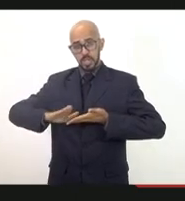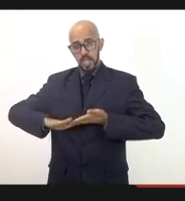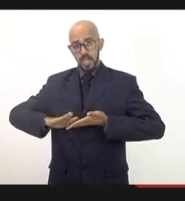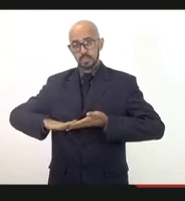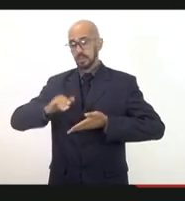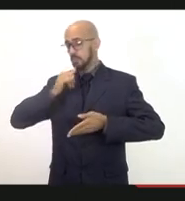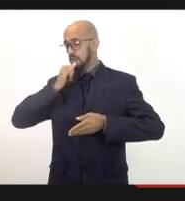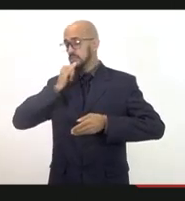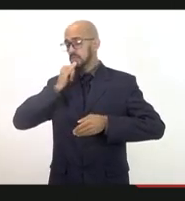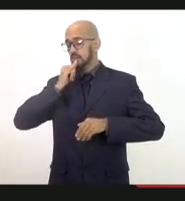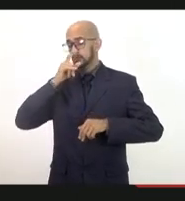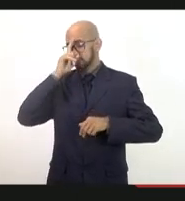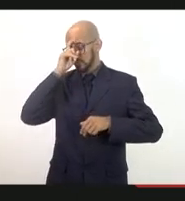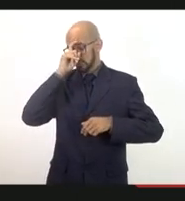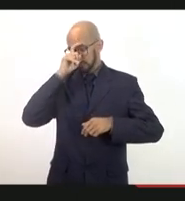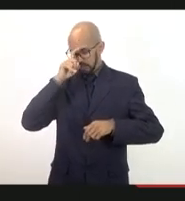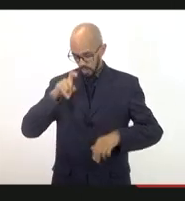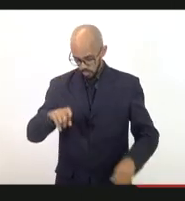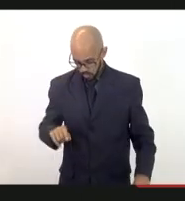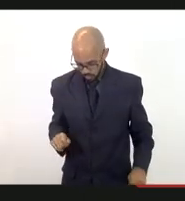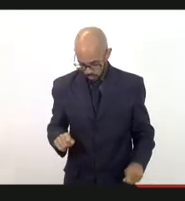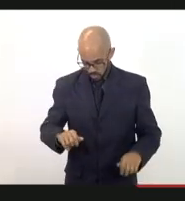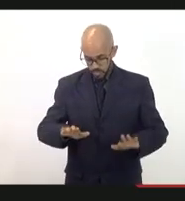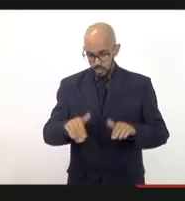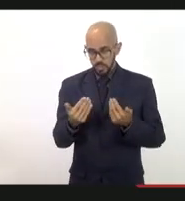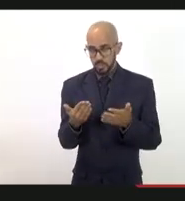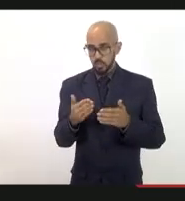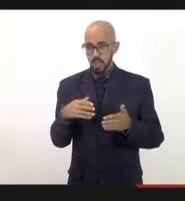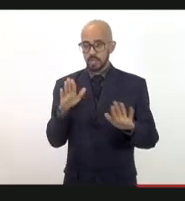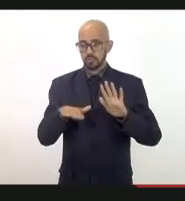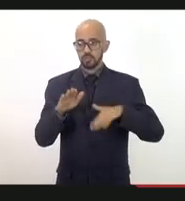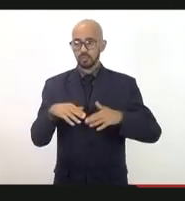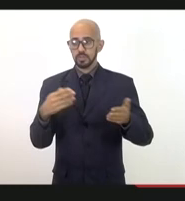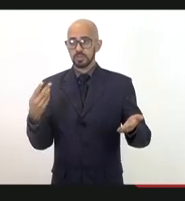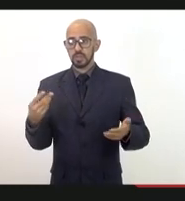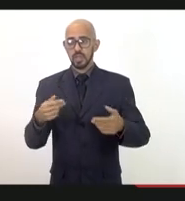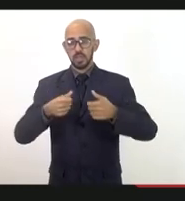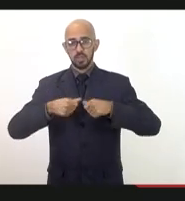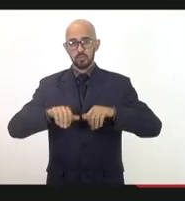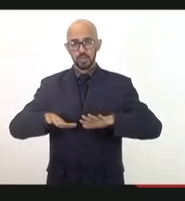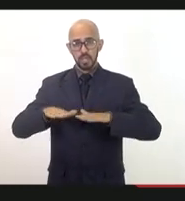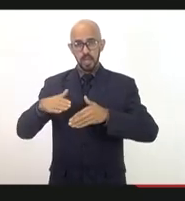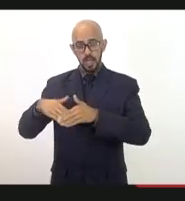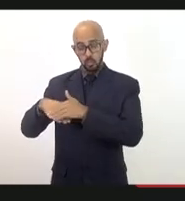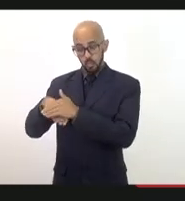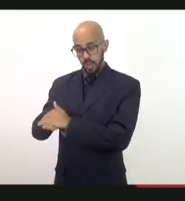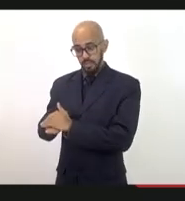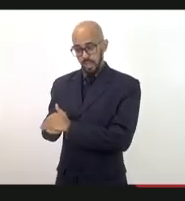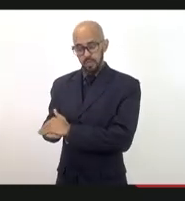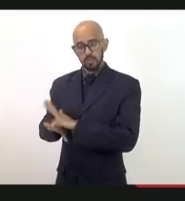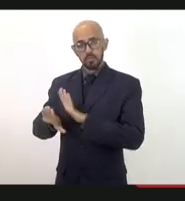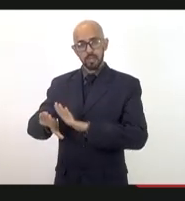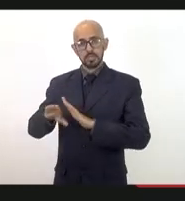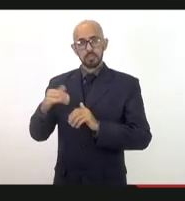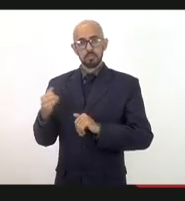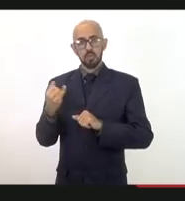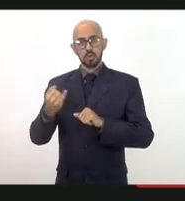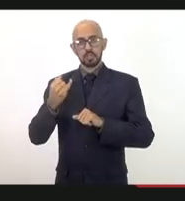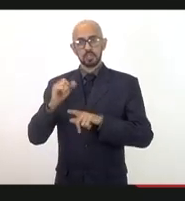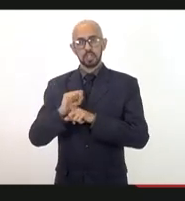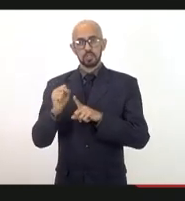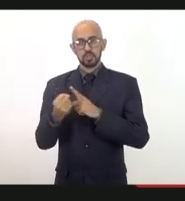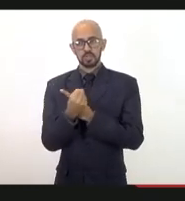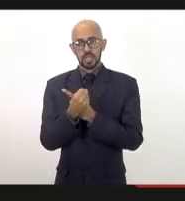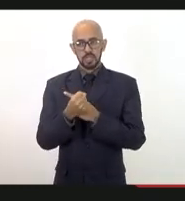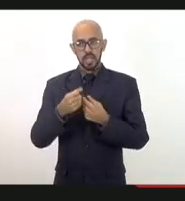relação ao hospital, por exemplo. Então, acaba ficando lá, guardadinho. Mas é importante que o controle social, a sociedade civil, cobre